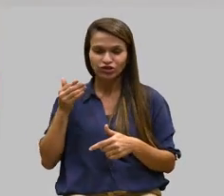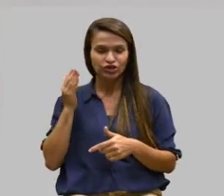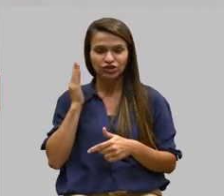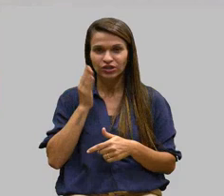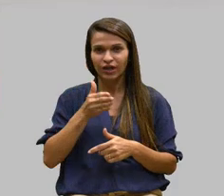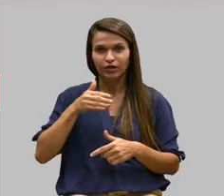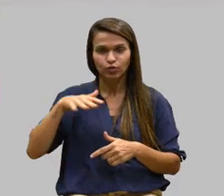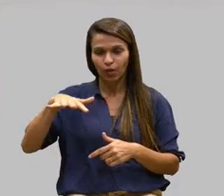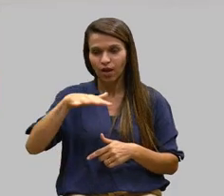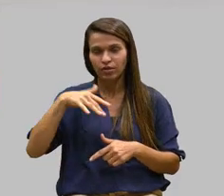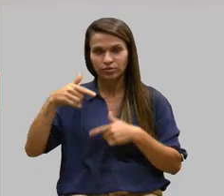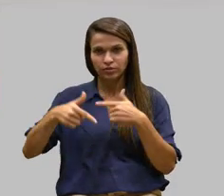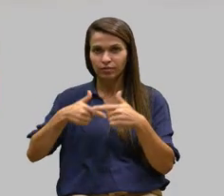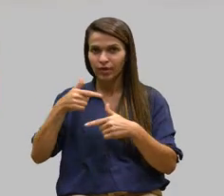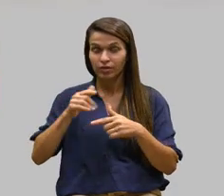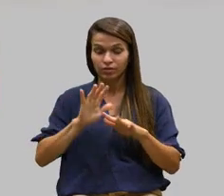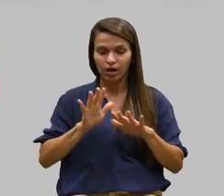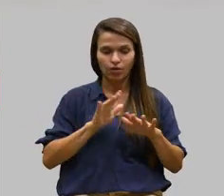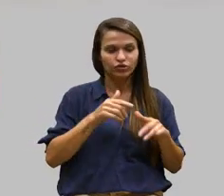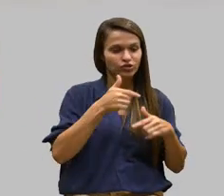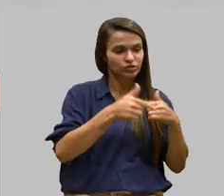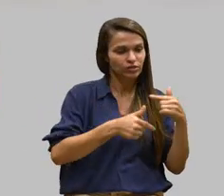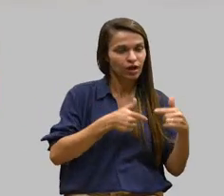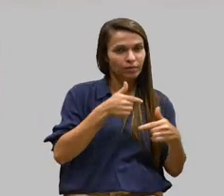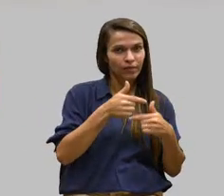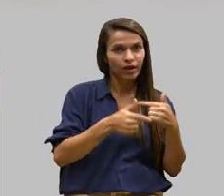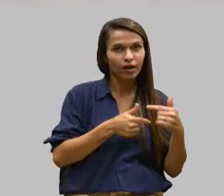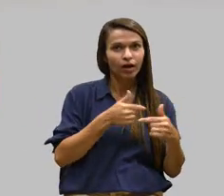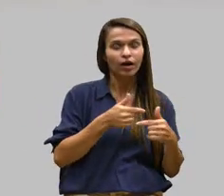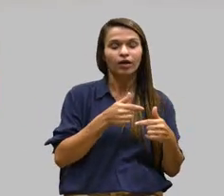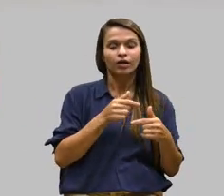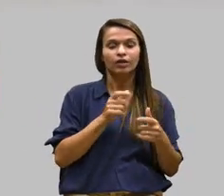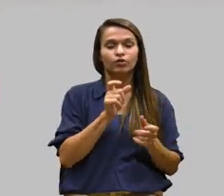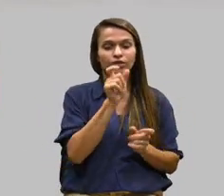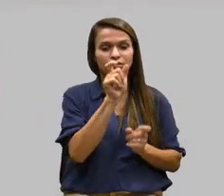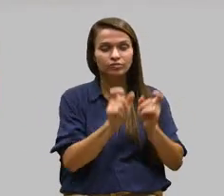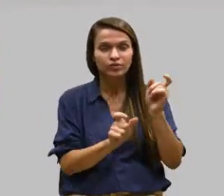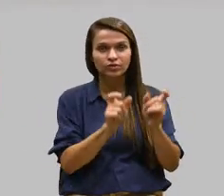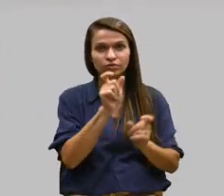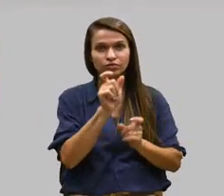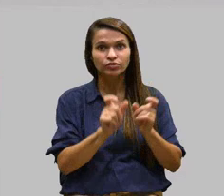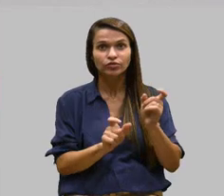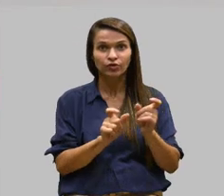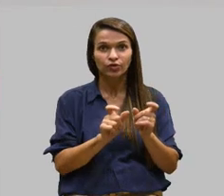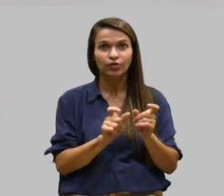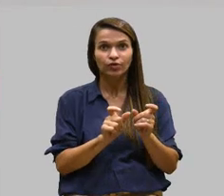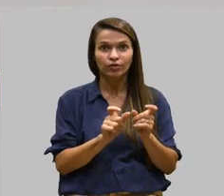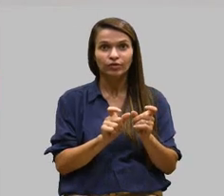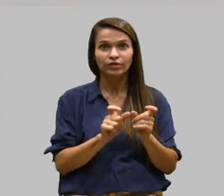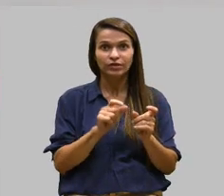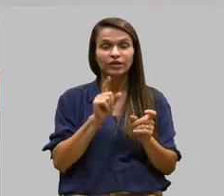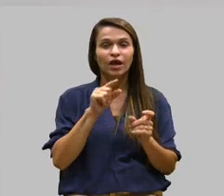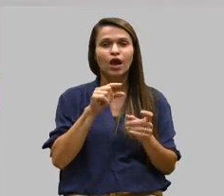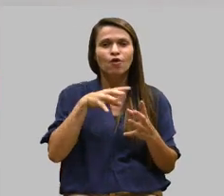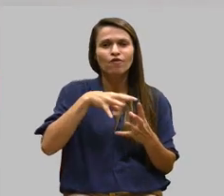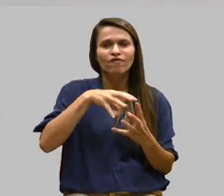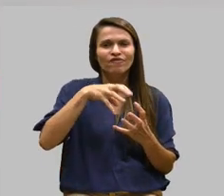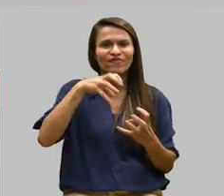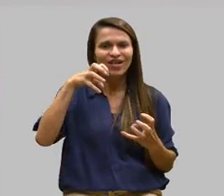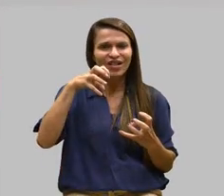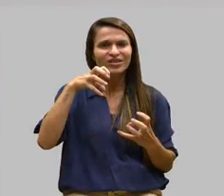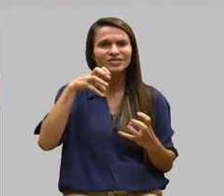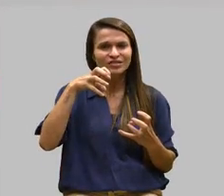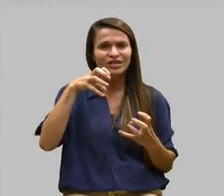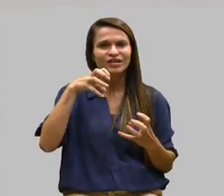a gente trabalha com uma demanda né das pessoas que é no envelhecer né hoje foi falado